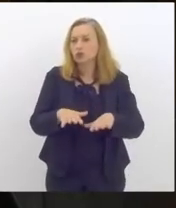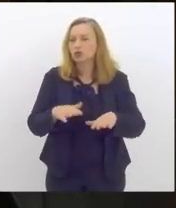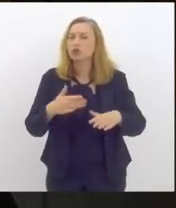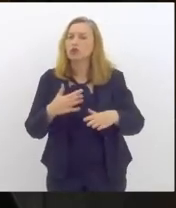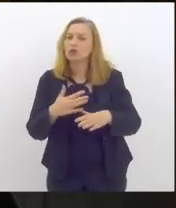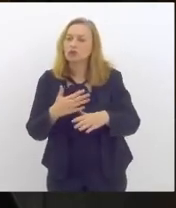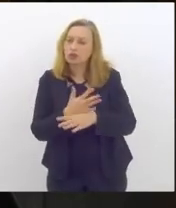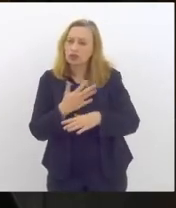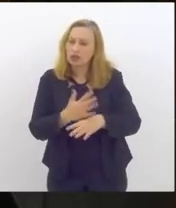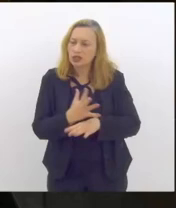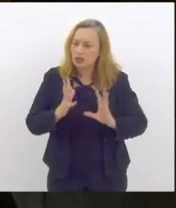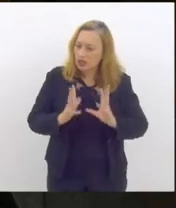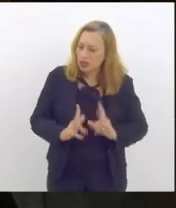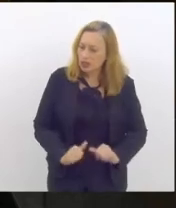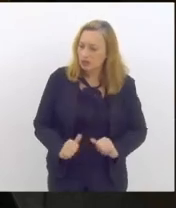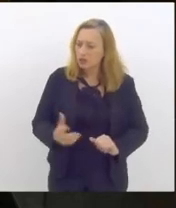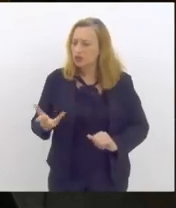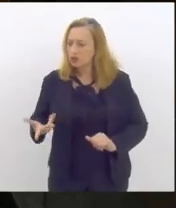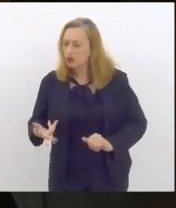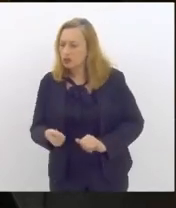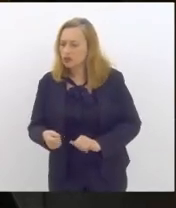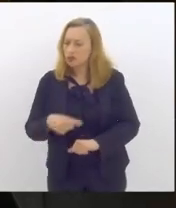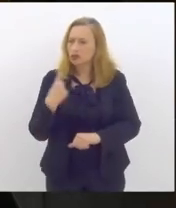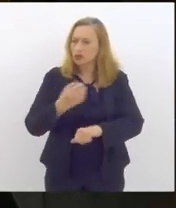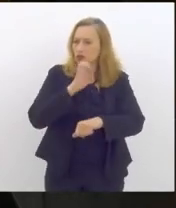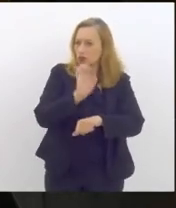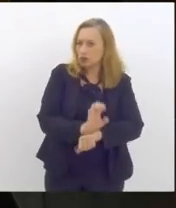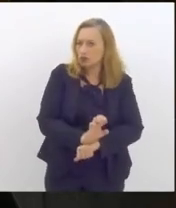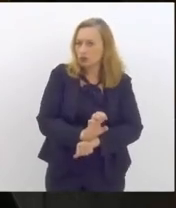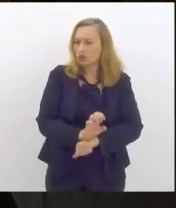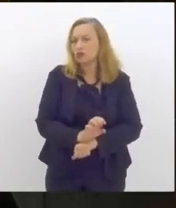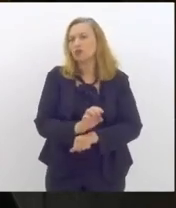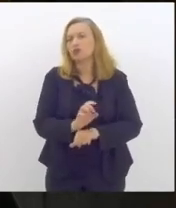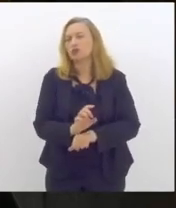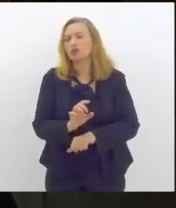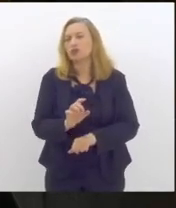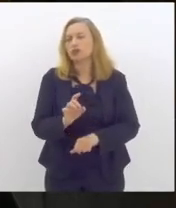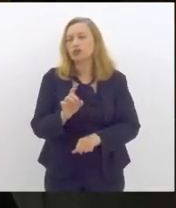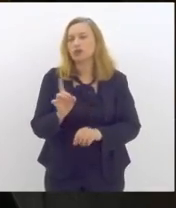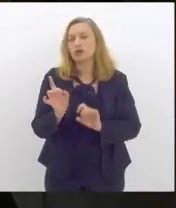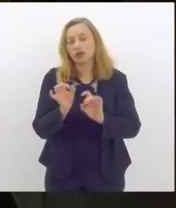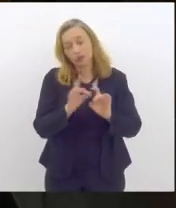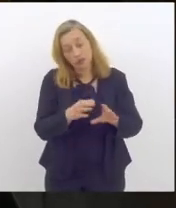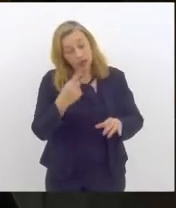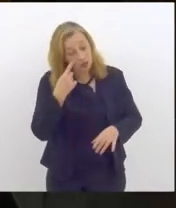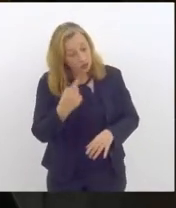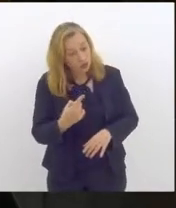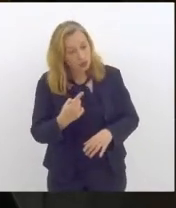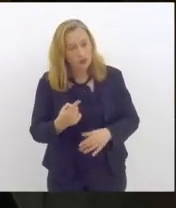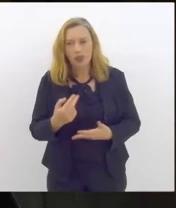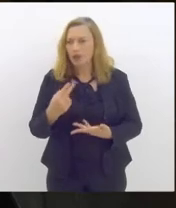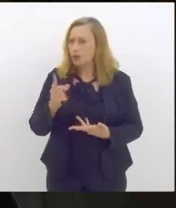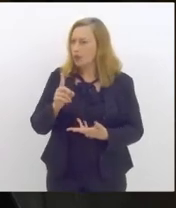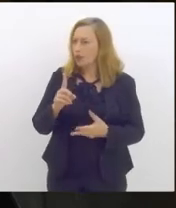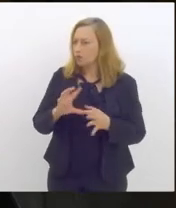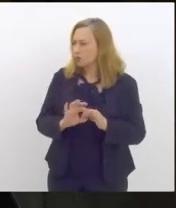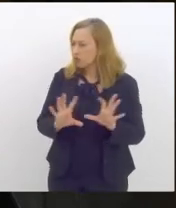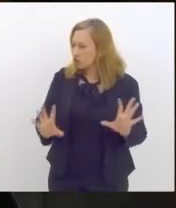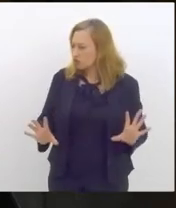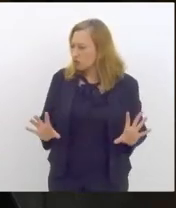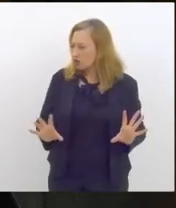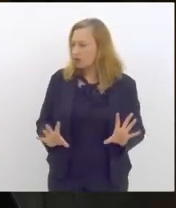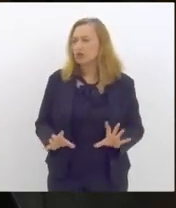mais limpa mais eficiente no nosso estado que são permanentemente abandonados É mas não vamos permitir